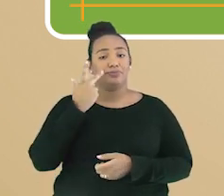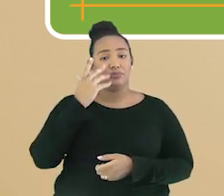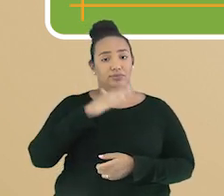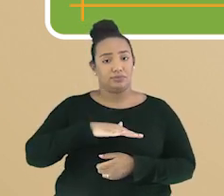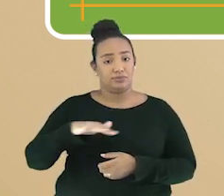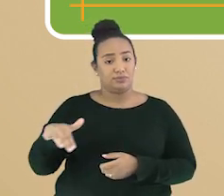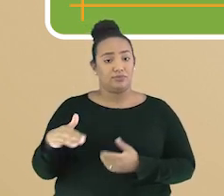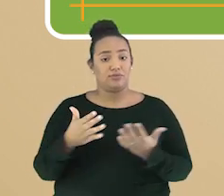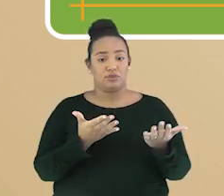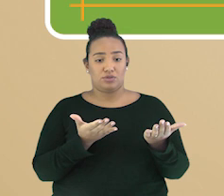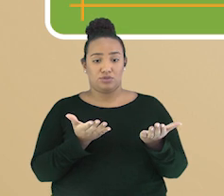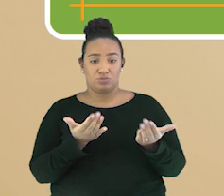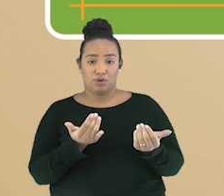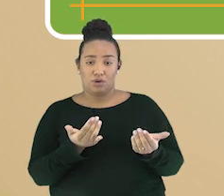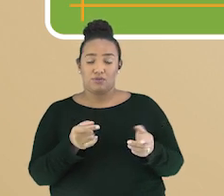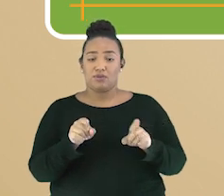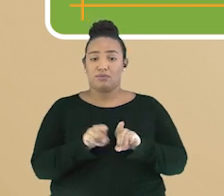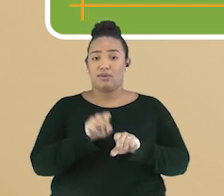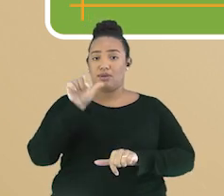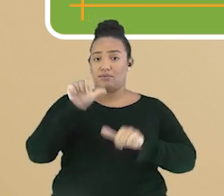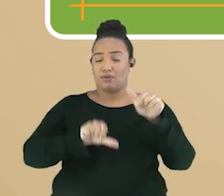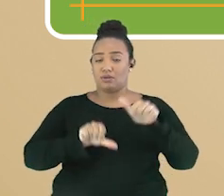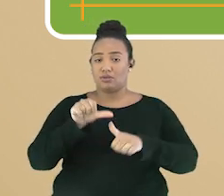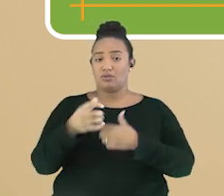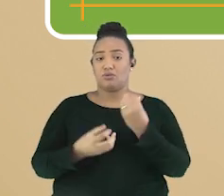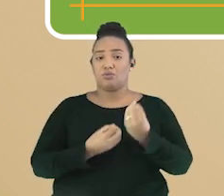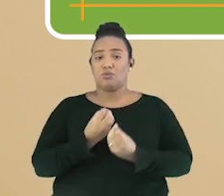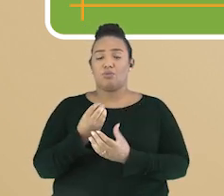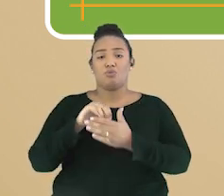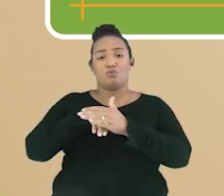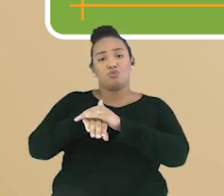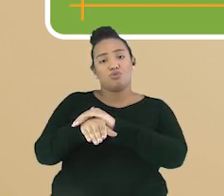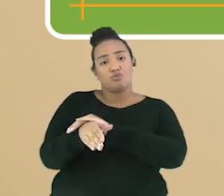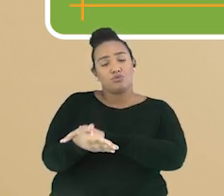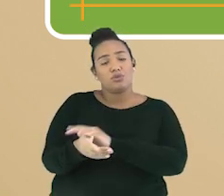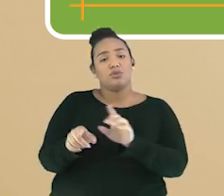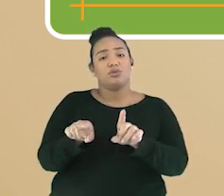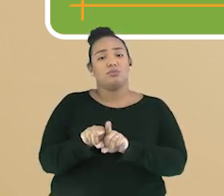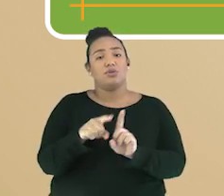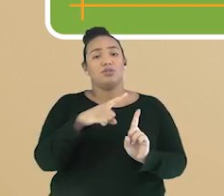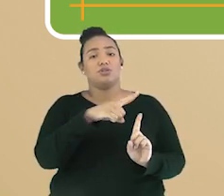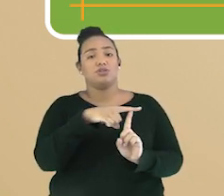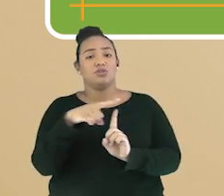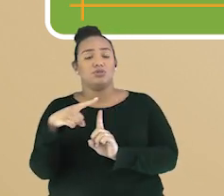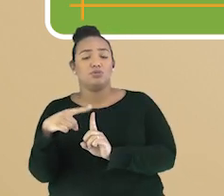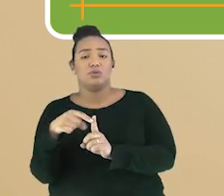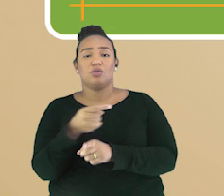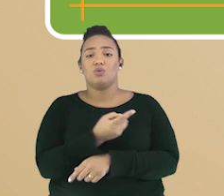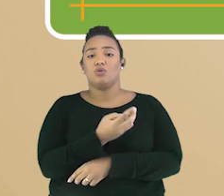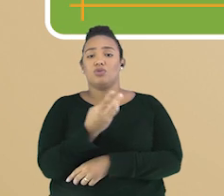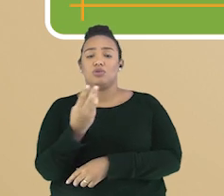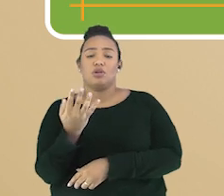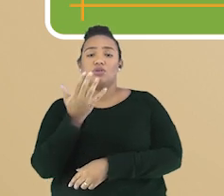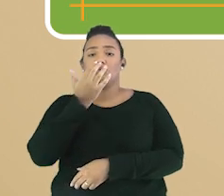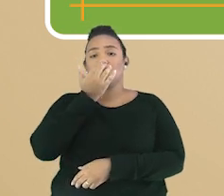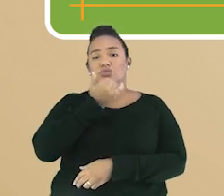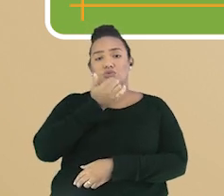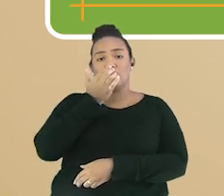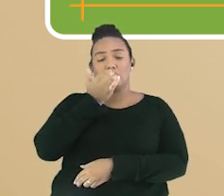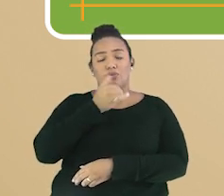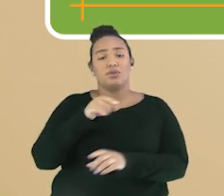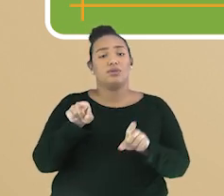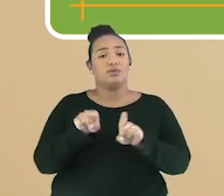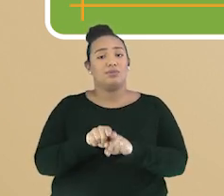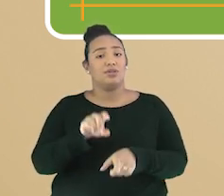a partir da análise de seus hábitos, tipos e quantidade de alimento ingerido, prática de atividade